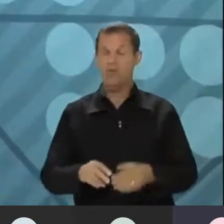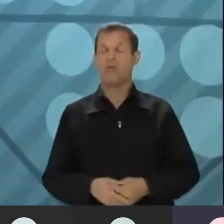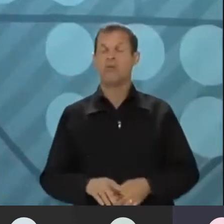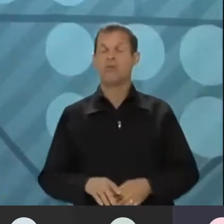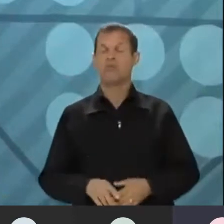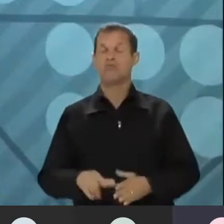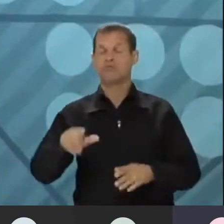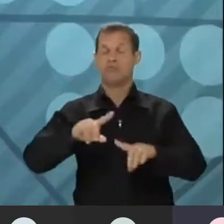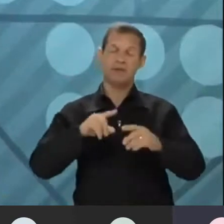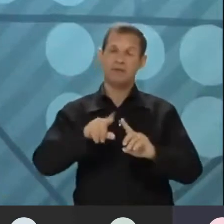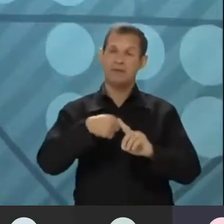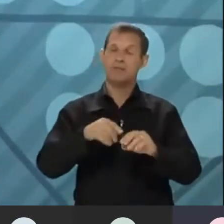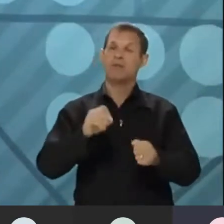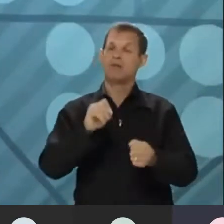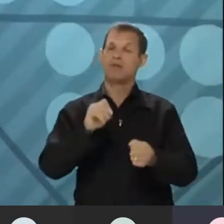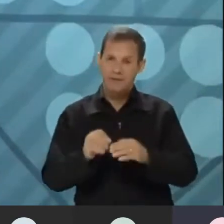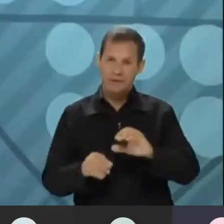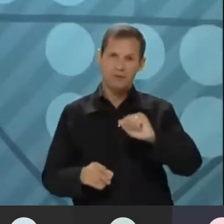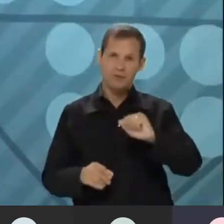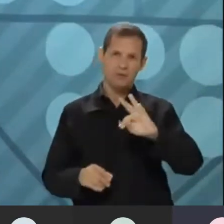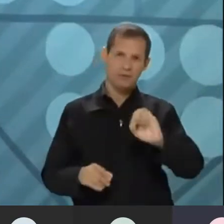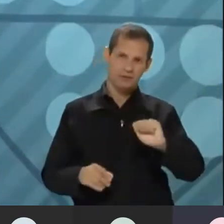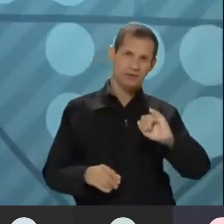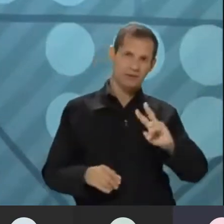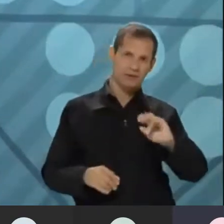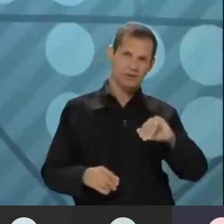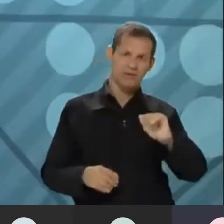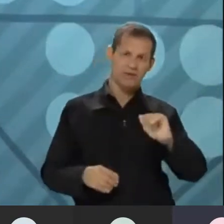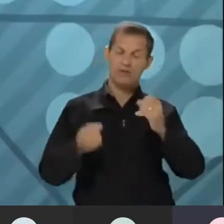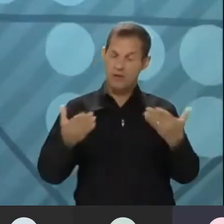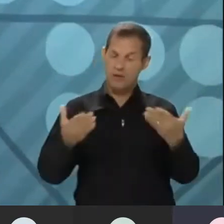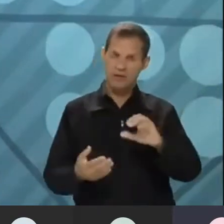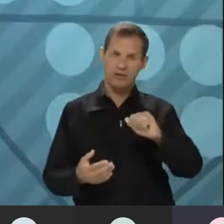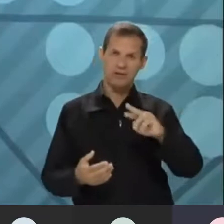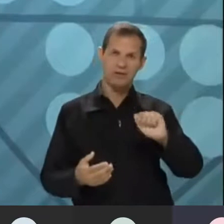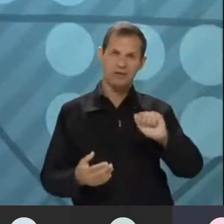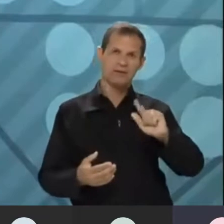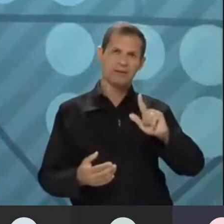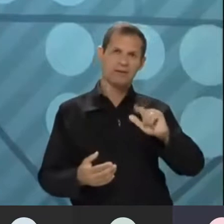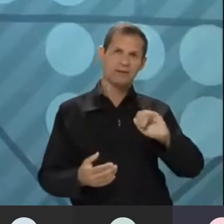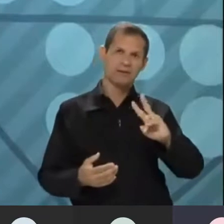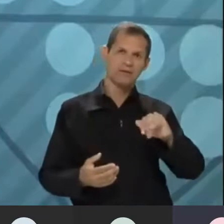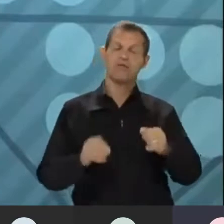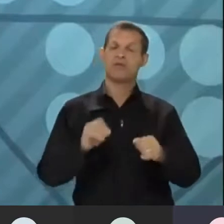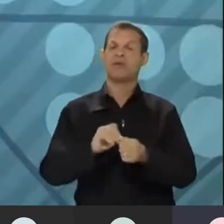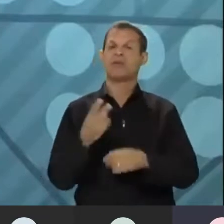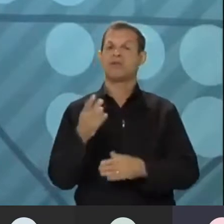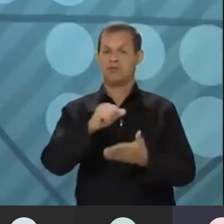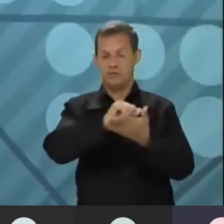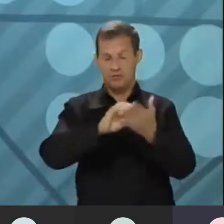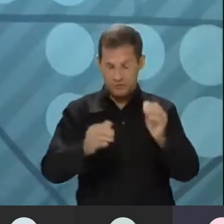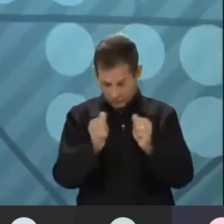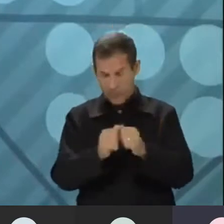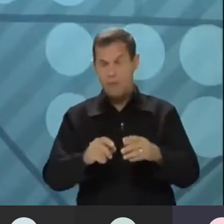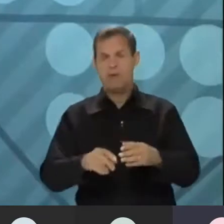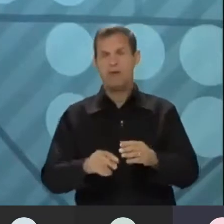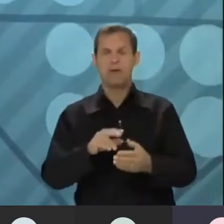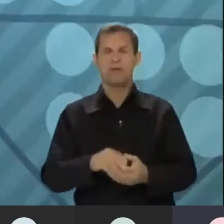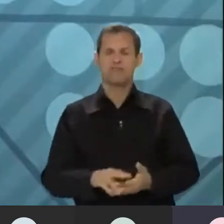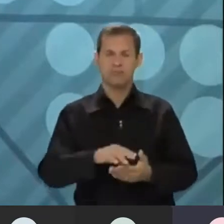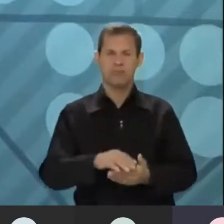fazer, mas como a gente vai ter que fazer isso com a carta de Givone também, eu vou explicar agora a carta de Givone, e aí o exercício a gente já faz os dois exercícios juntos com